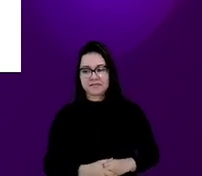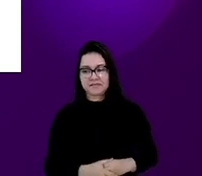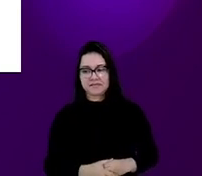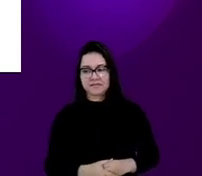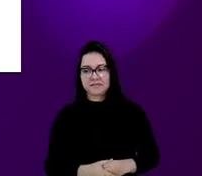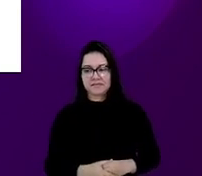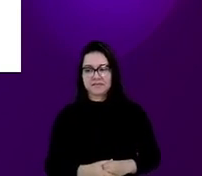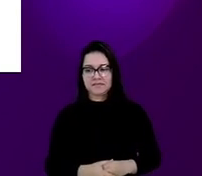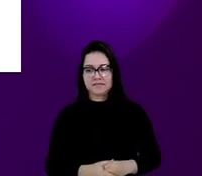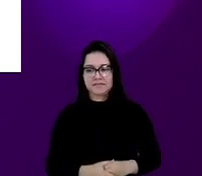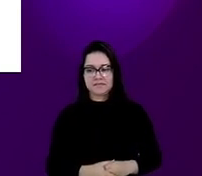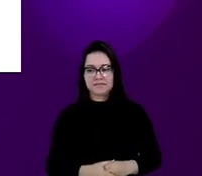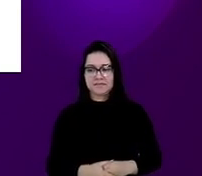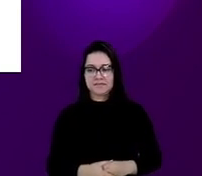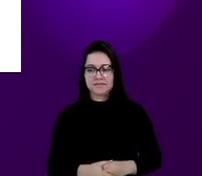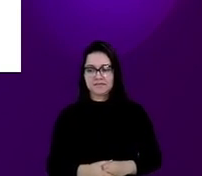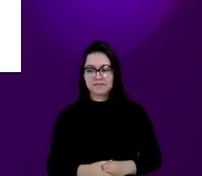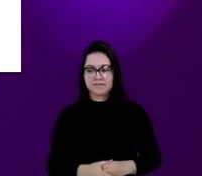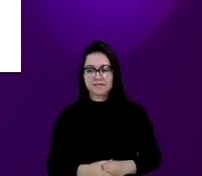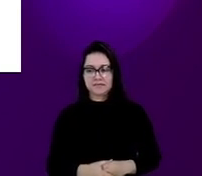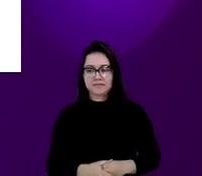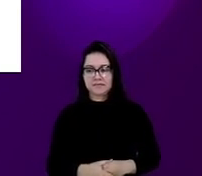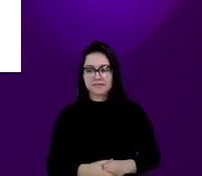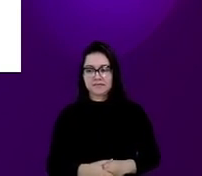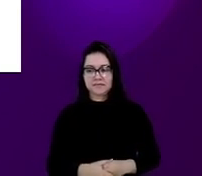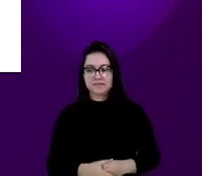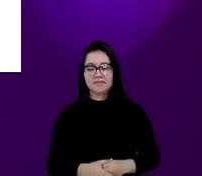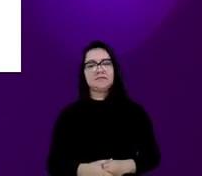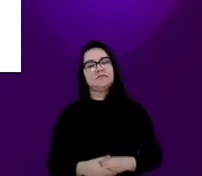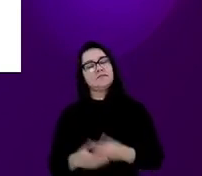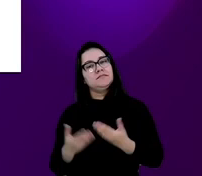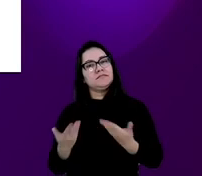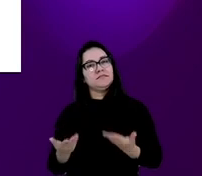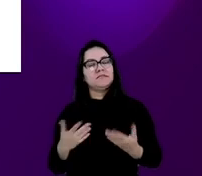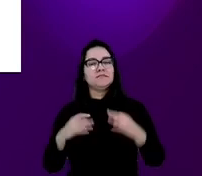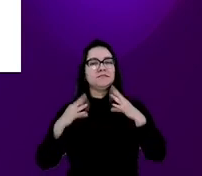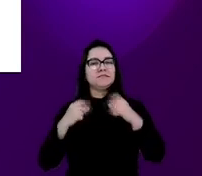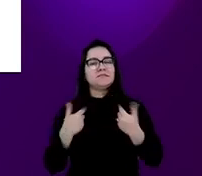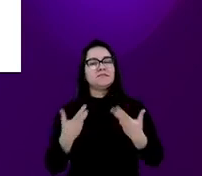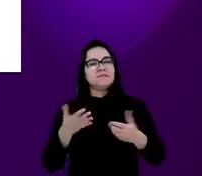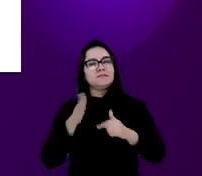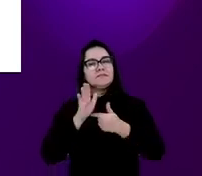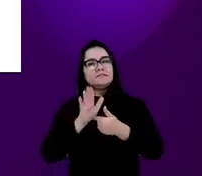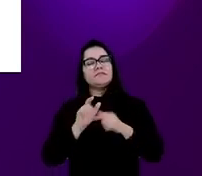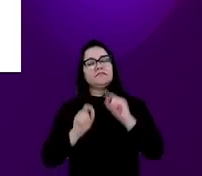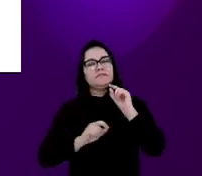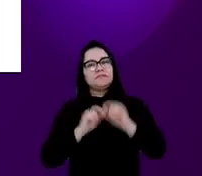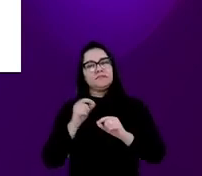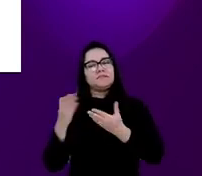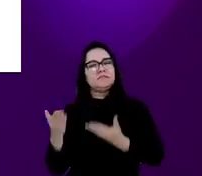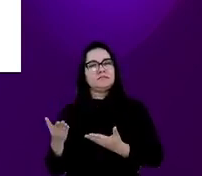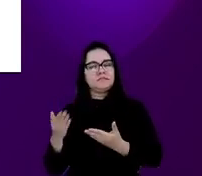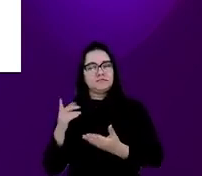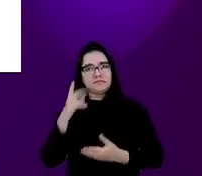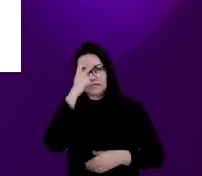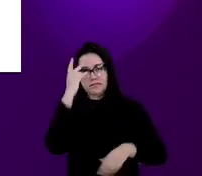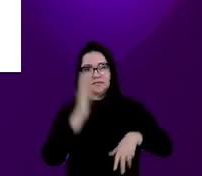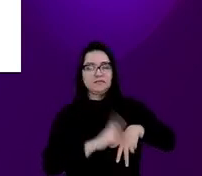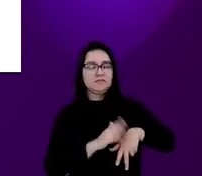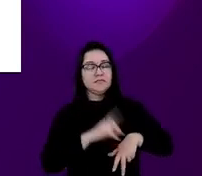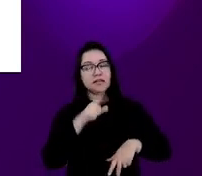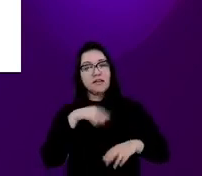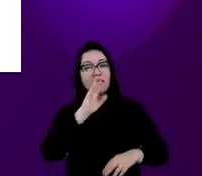Fábio Ferreira, que gentilmente cedeu para a gente apresentar aqui. Então, o que eu queria mostrar para vocês é que o paciente é a razão maior